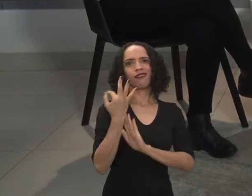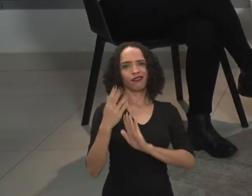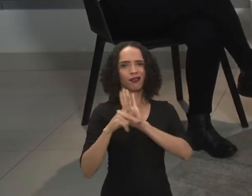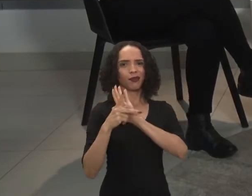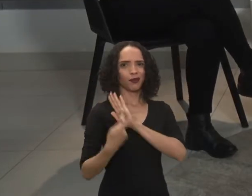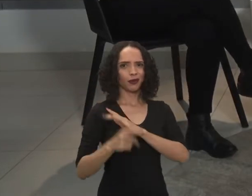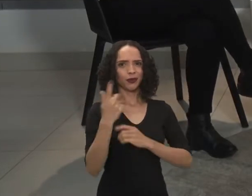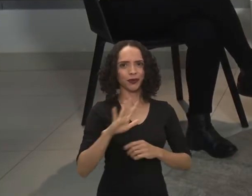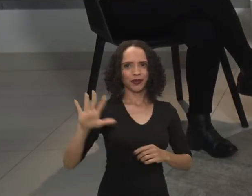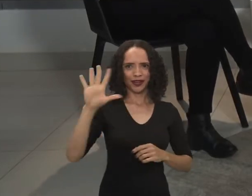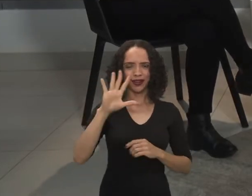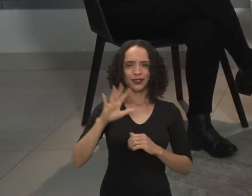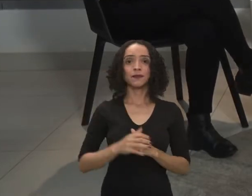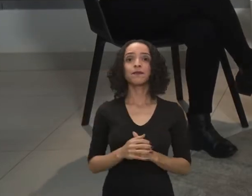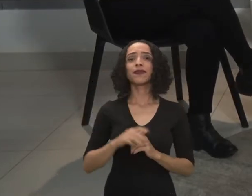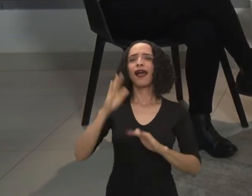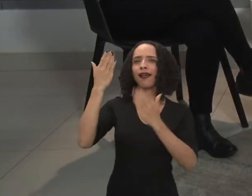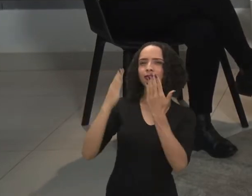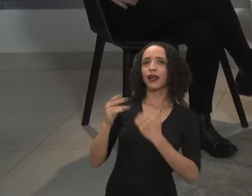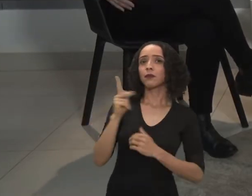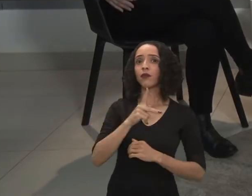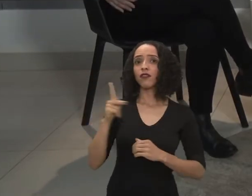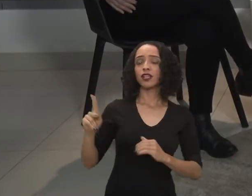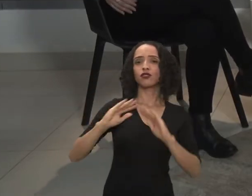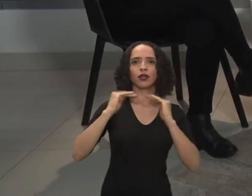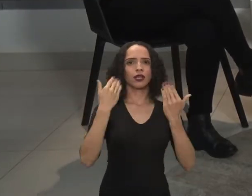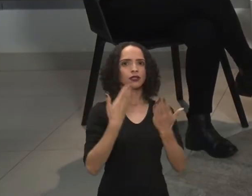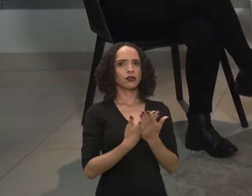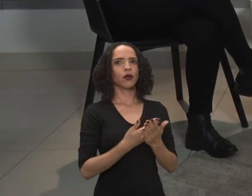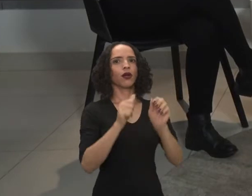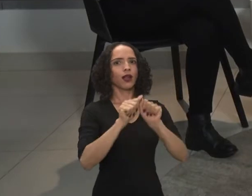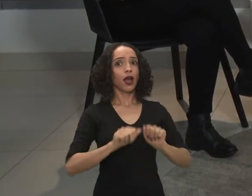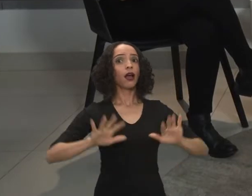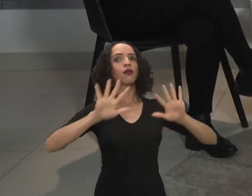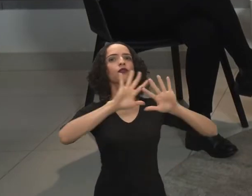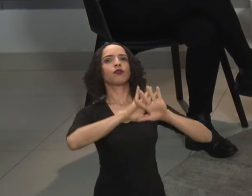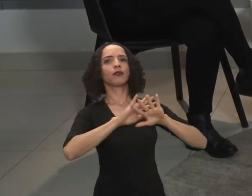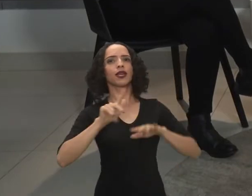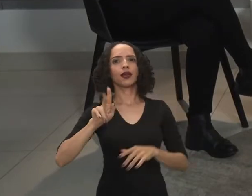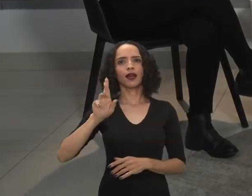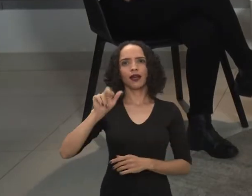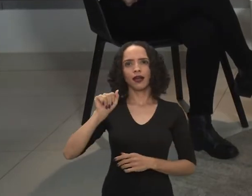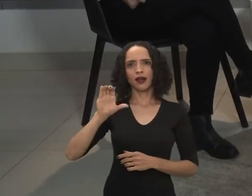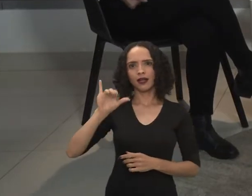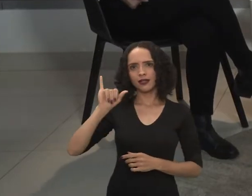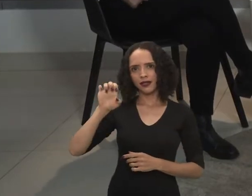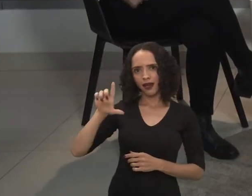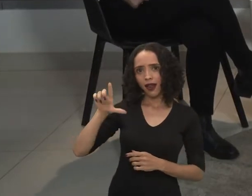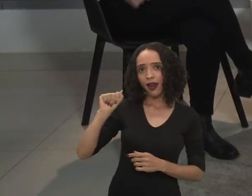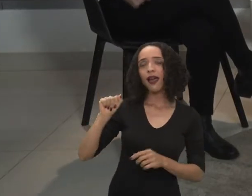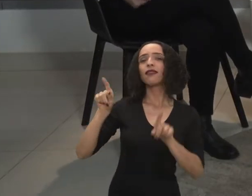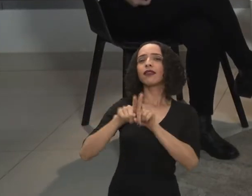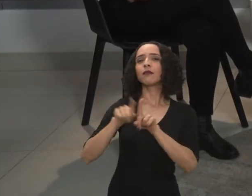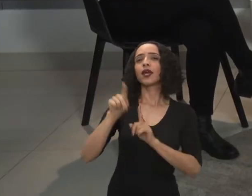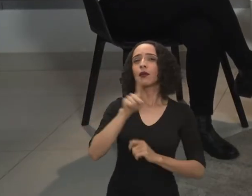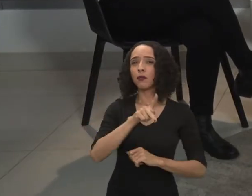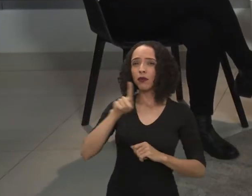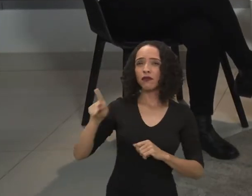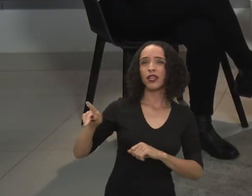essa análise a professora da Escola de Agronomia da UFG, Graciela Corcioli, e também o professor da Escola